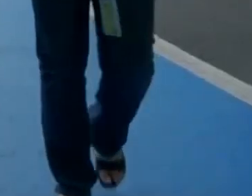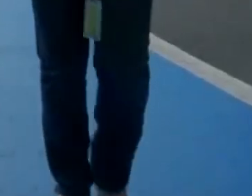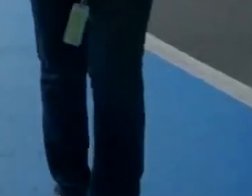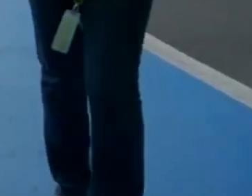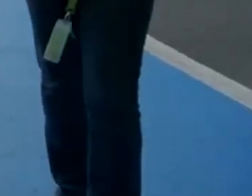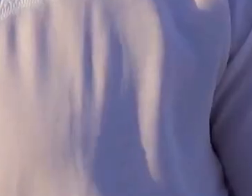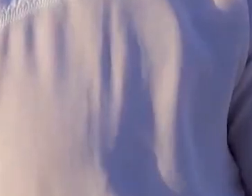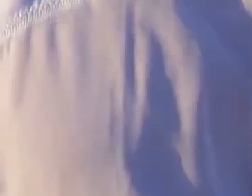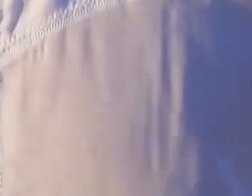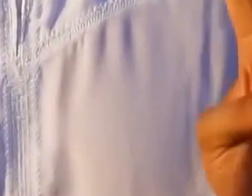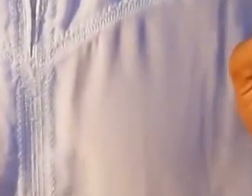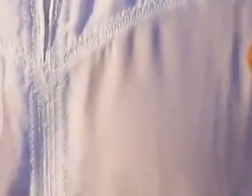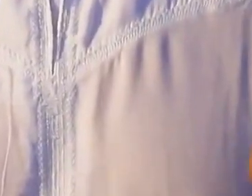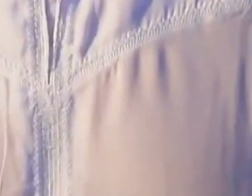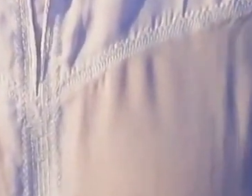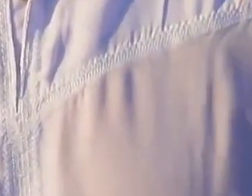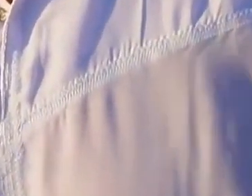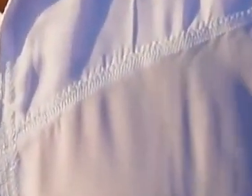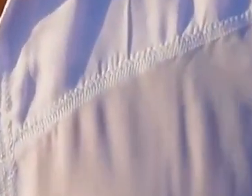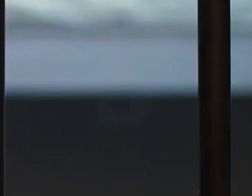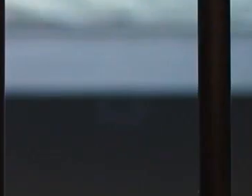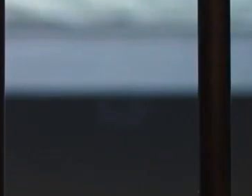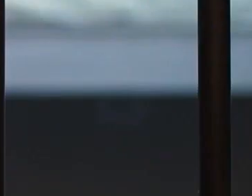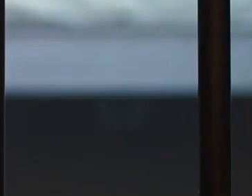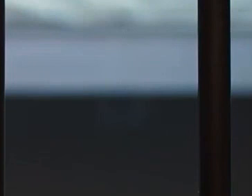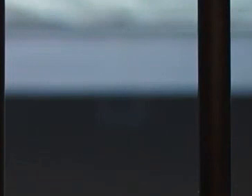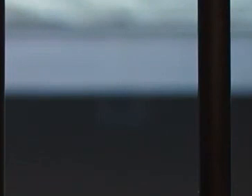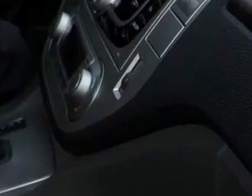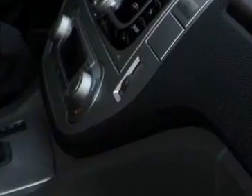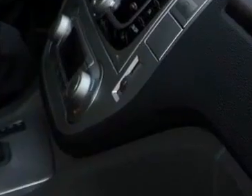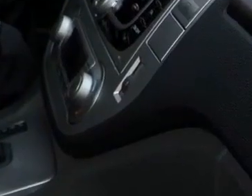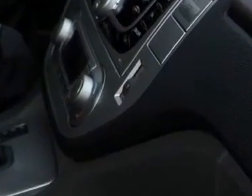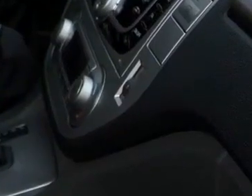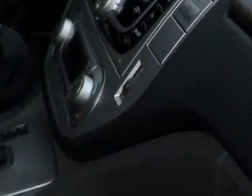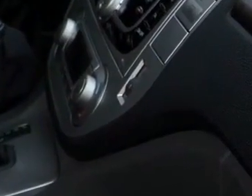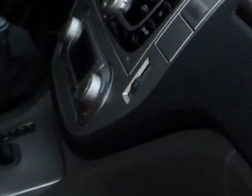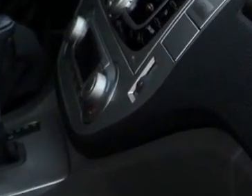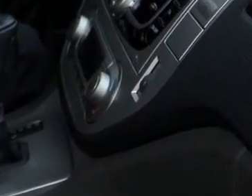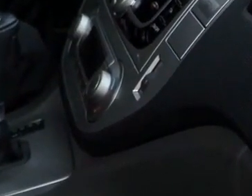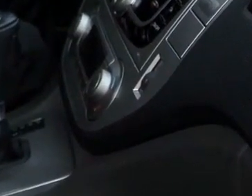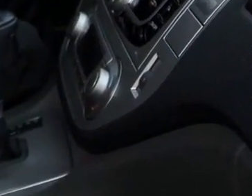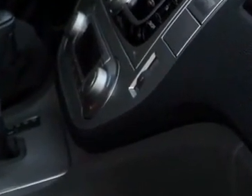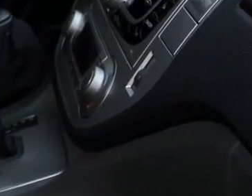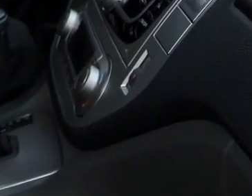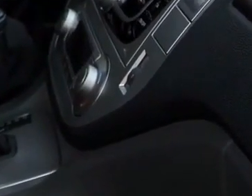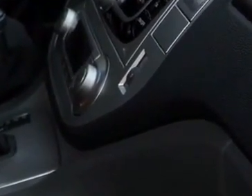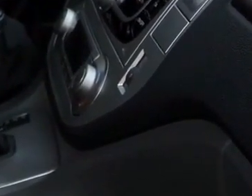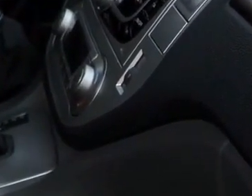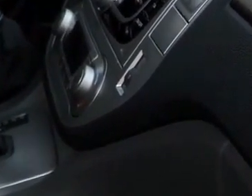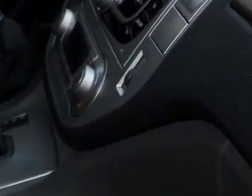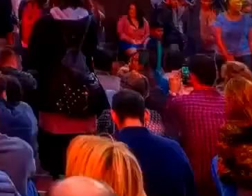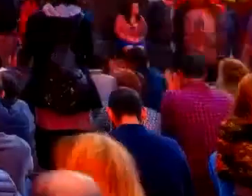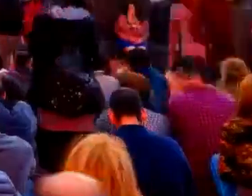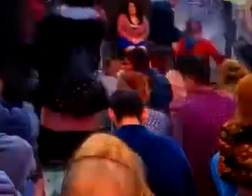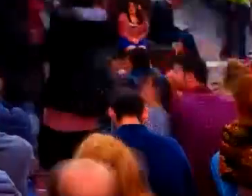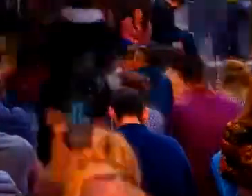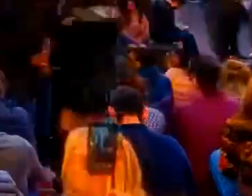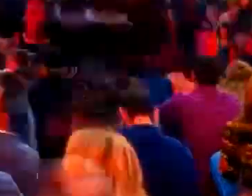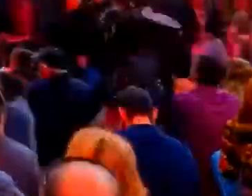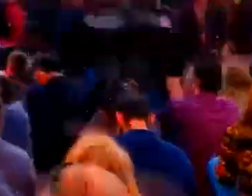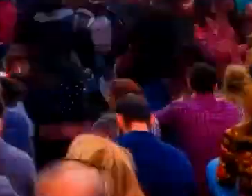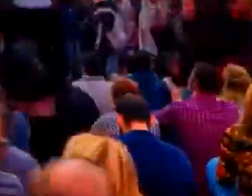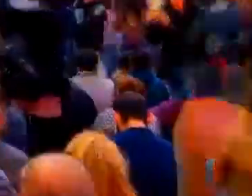11.645, que incluiu, além da história e das lutas dos afro-brasileiros e da história africana,